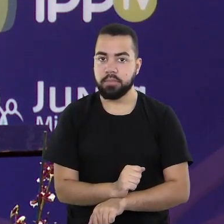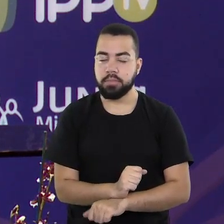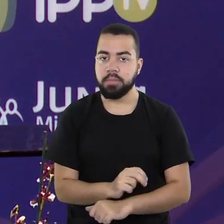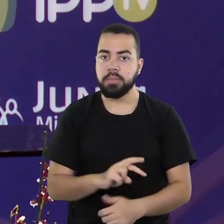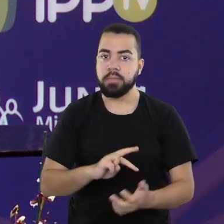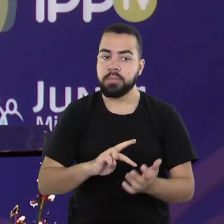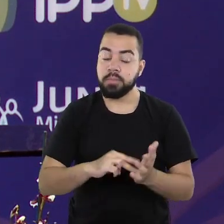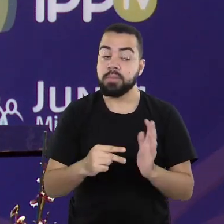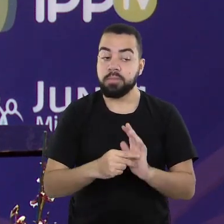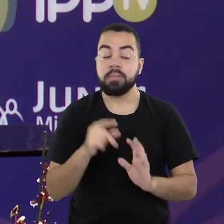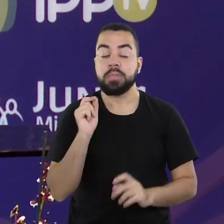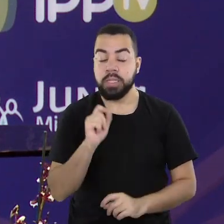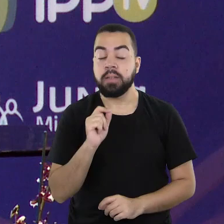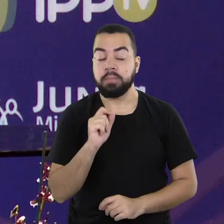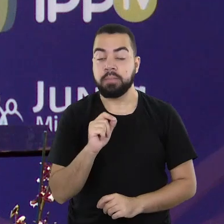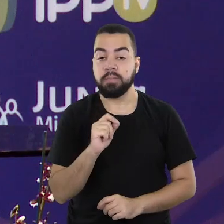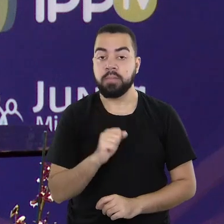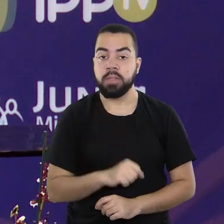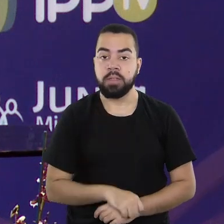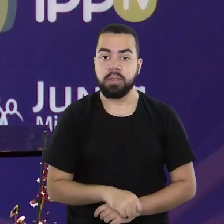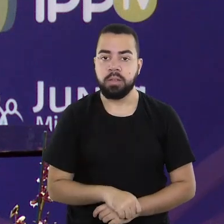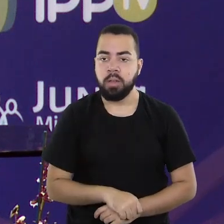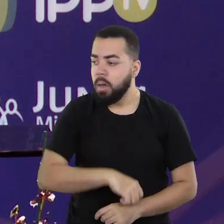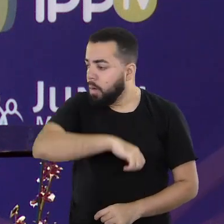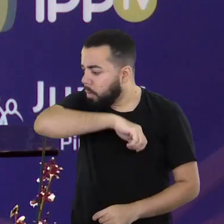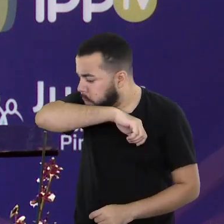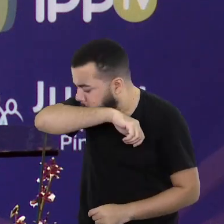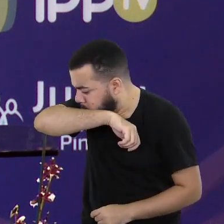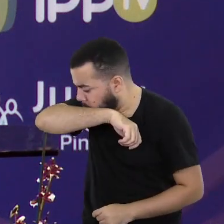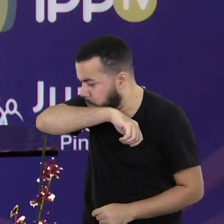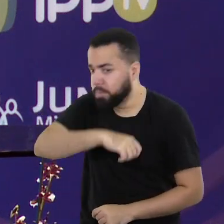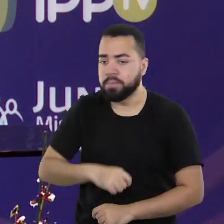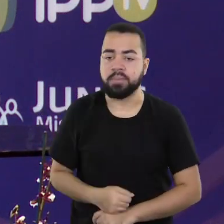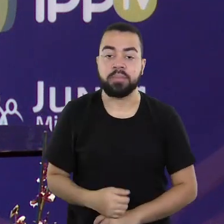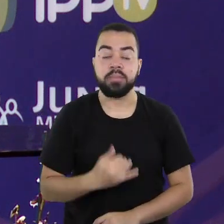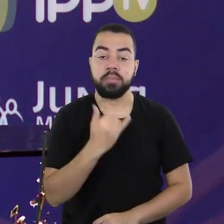um discurso crítico, uma postura crítica.